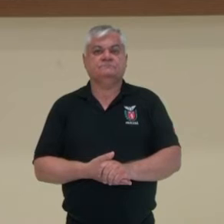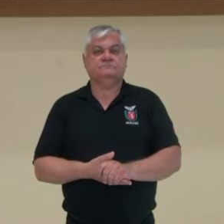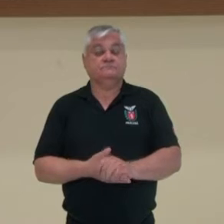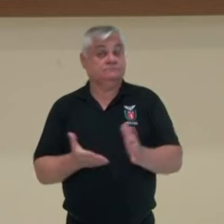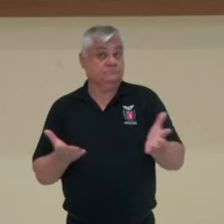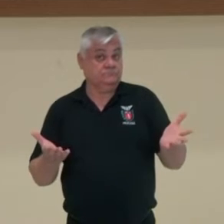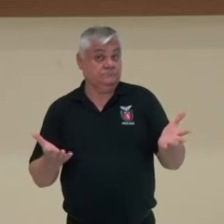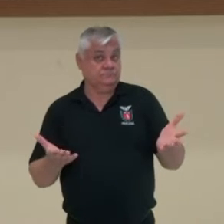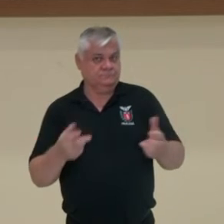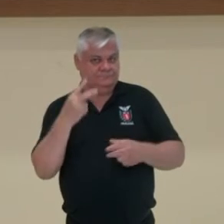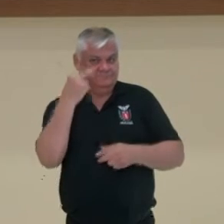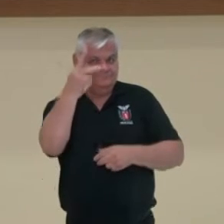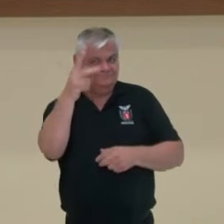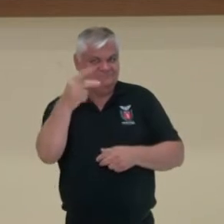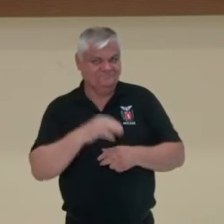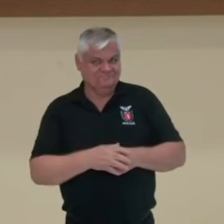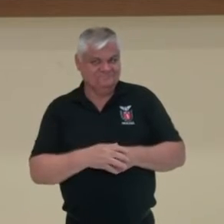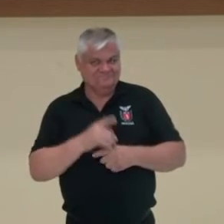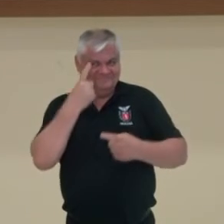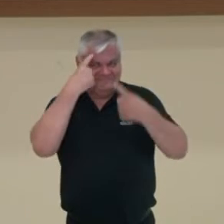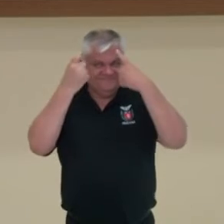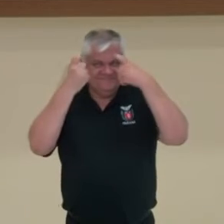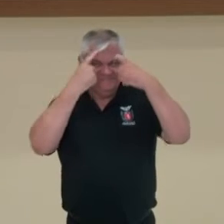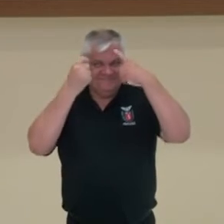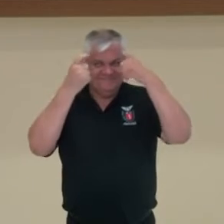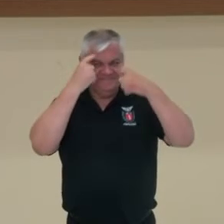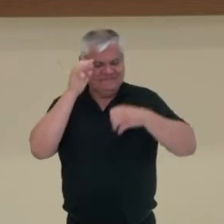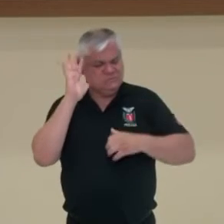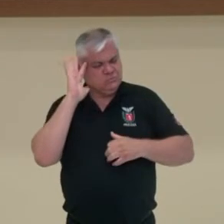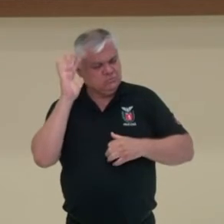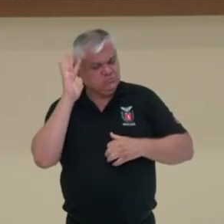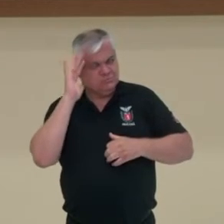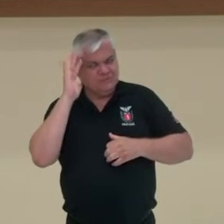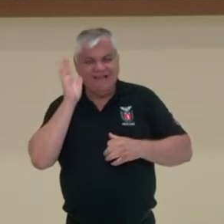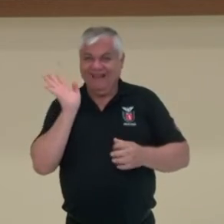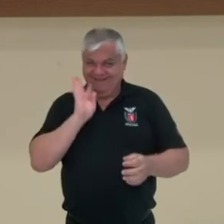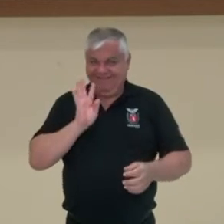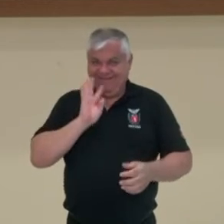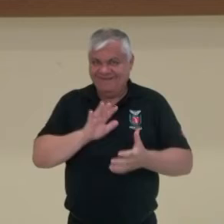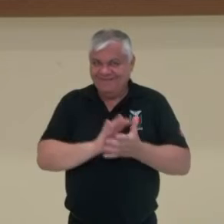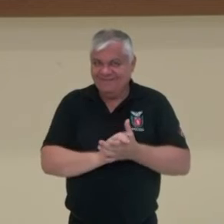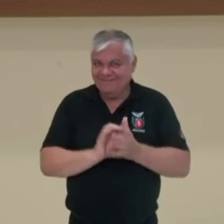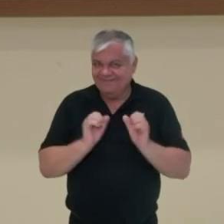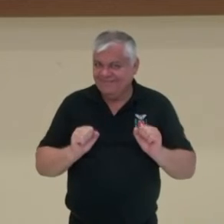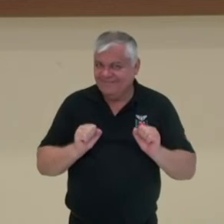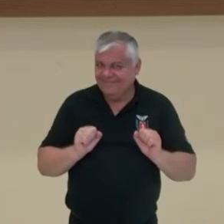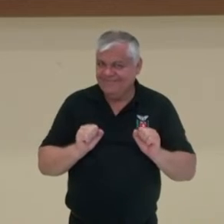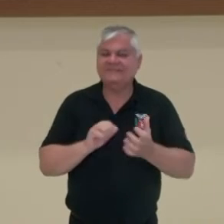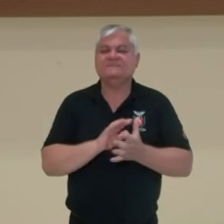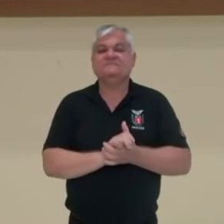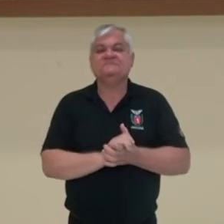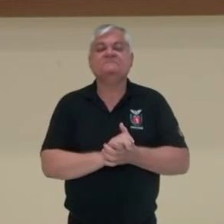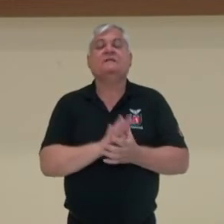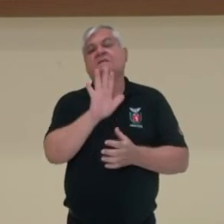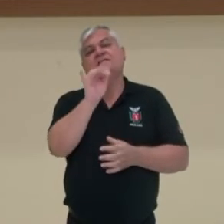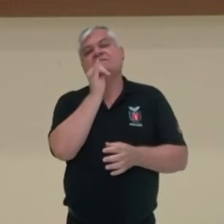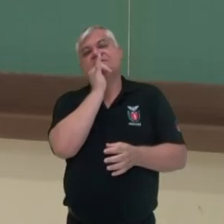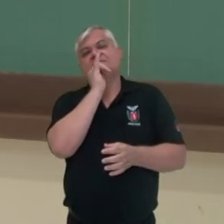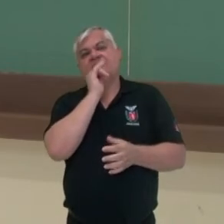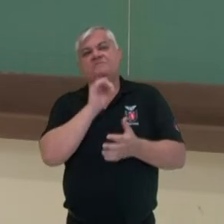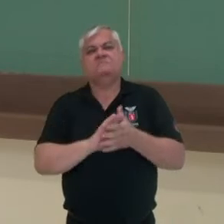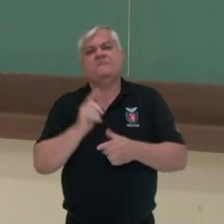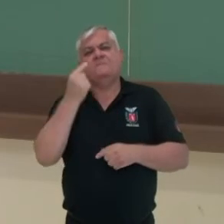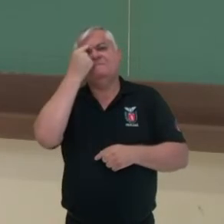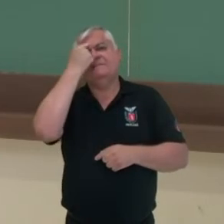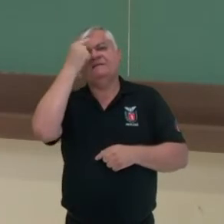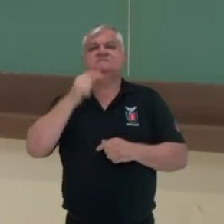Como é que foi a luta de vocês? Inventaram? Pensaram em alguma coisa bem bacana? Então, por exemplo, vamos imaginar aqui que a gente